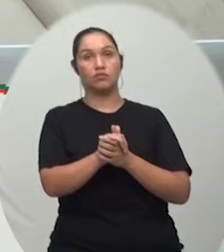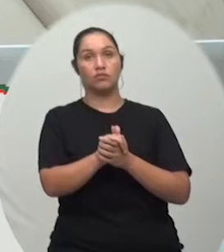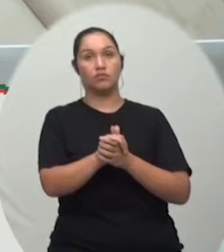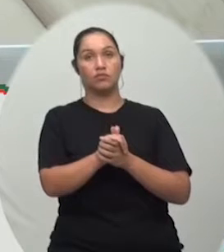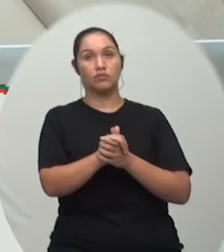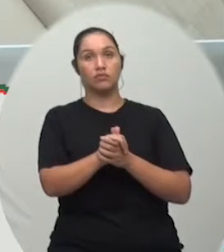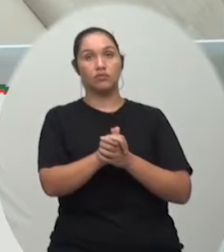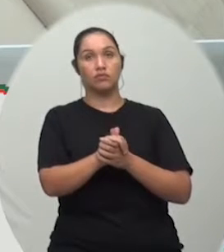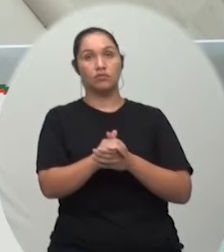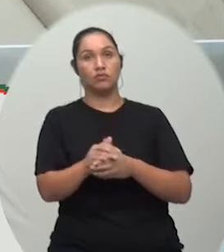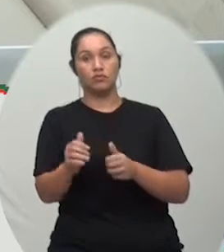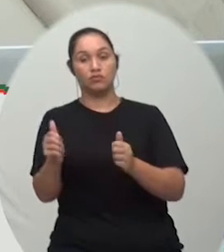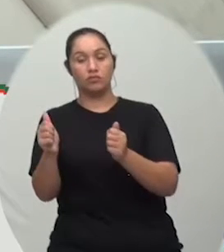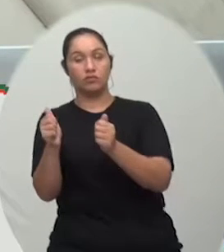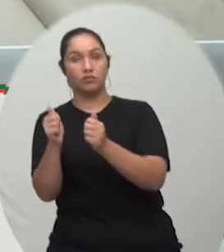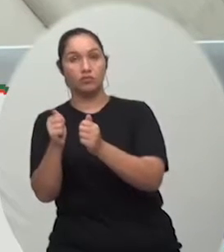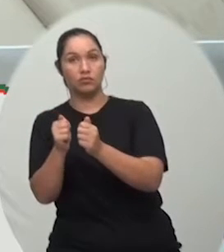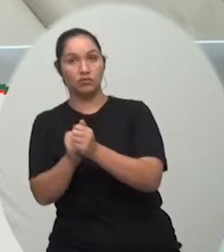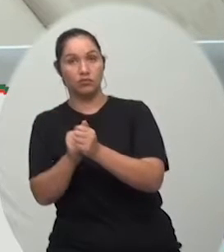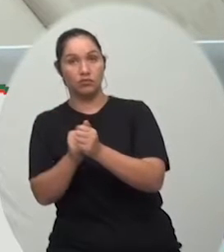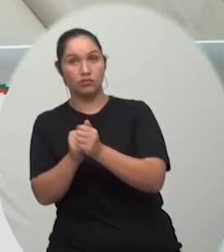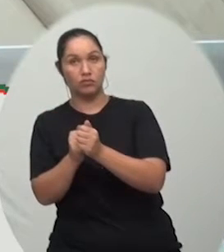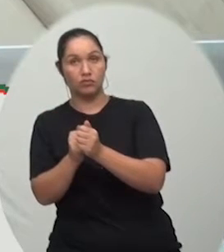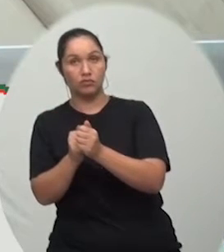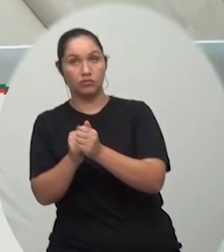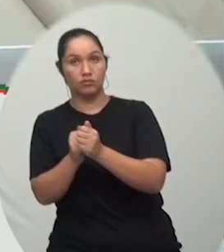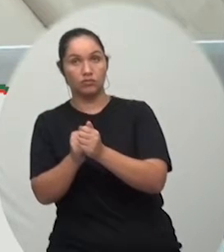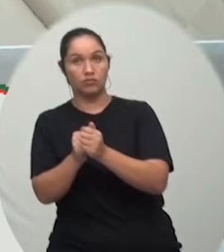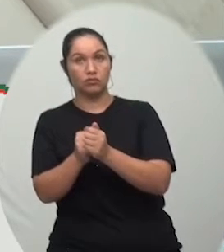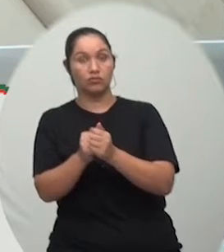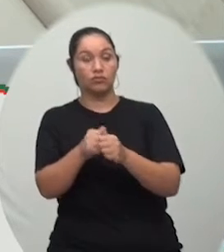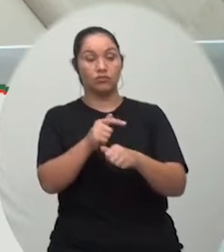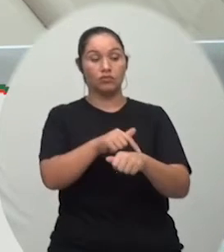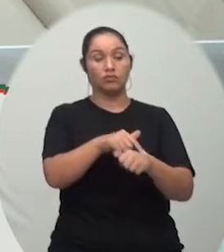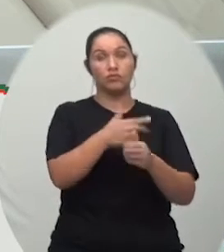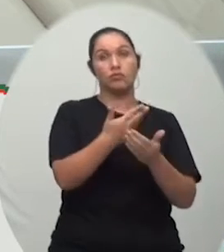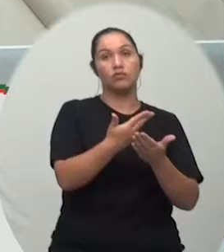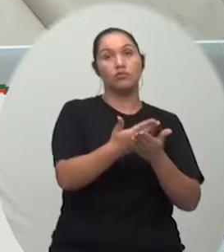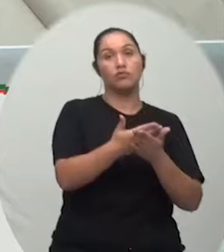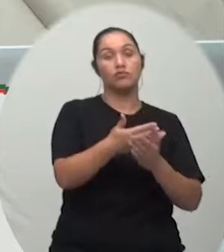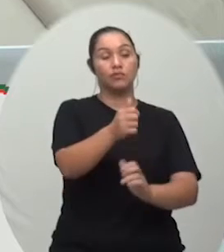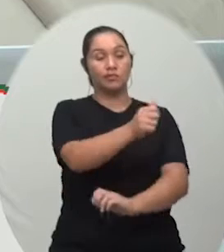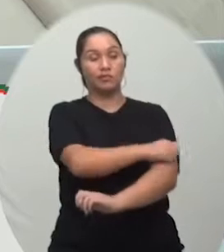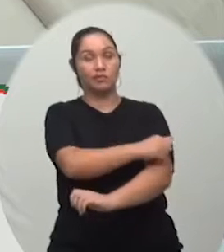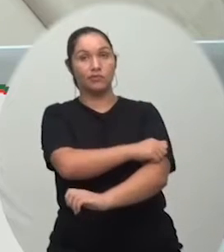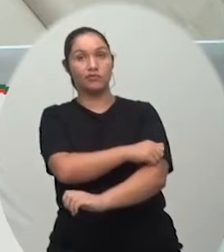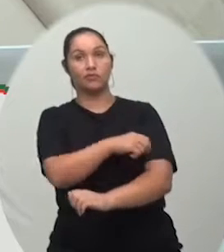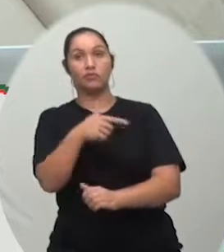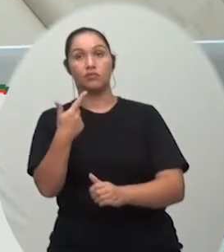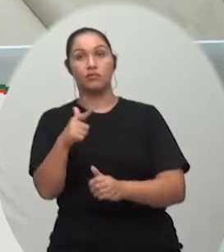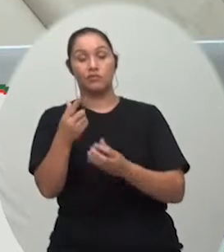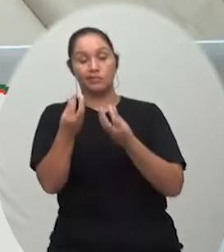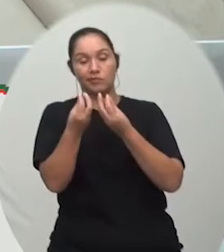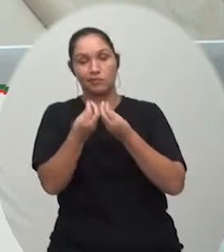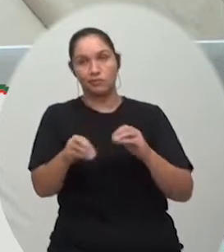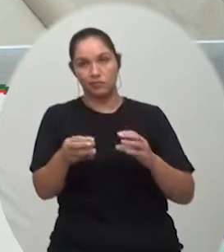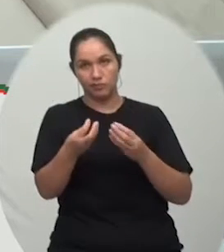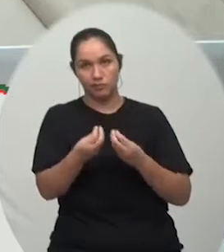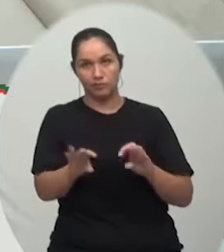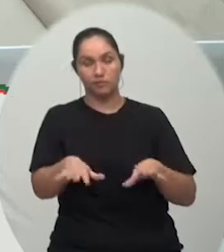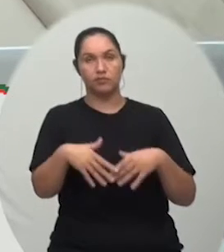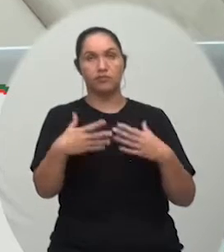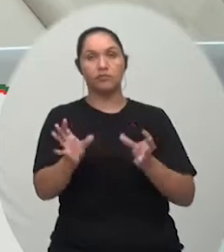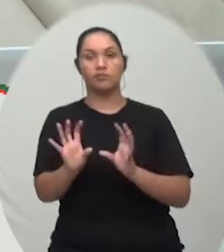Legislativa com os horários de aulas, a fim de sanar qualquer prejuízo às atividades acadêmicas.